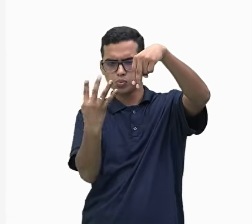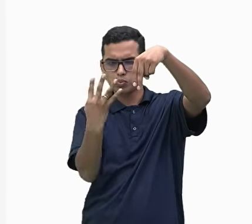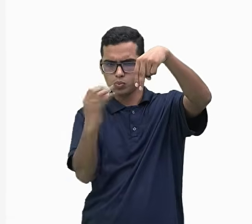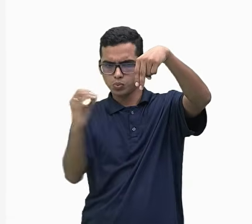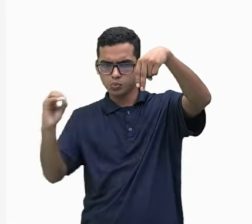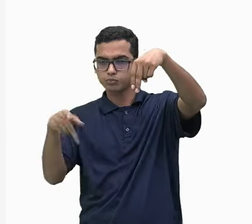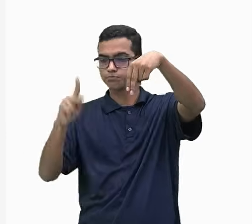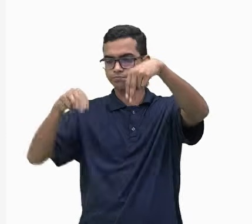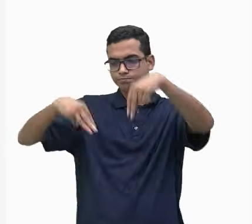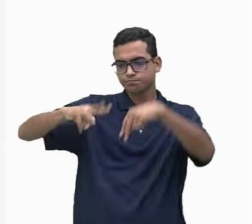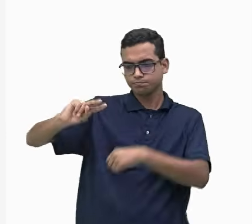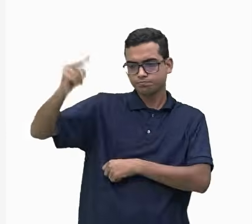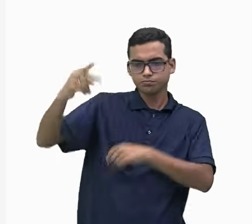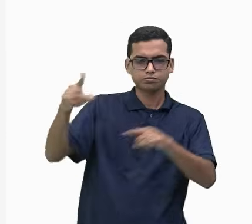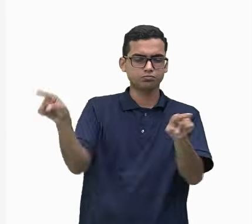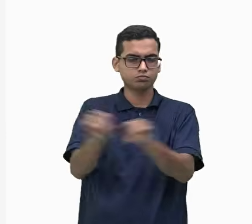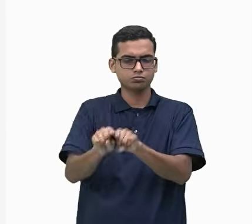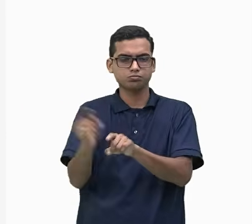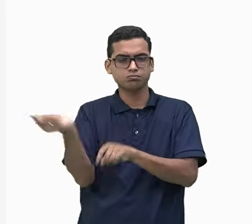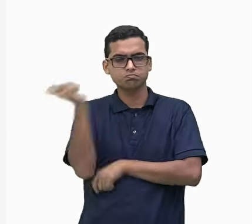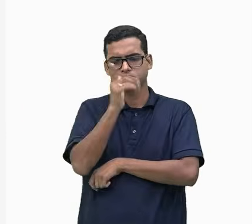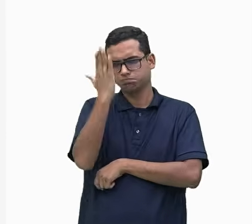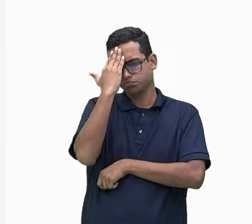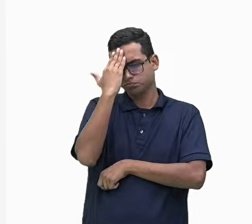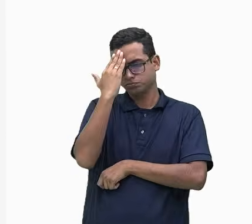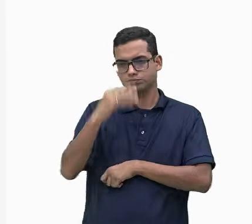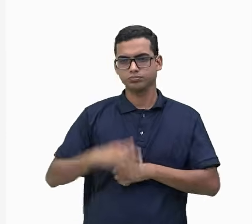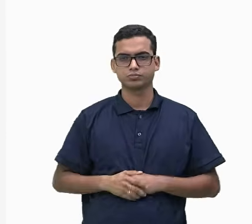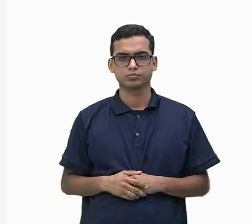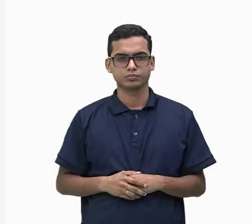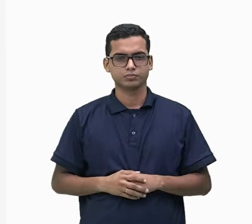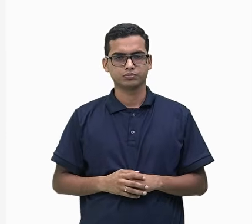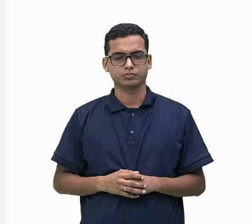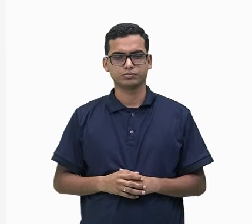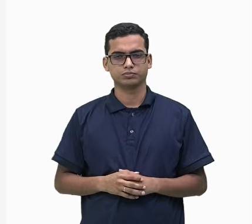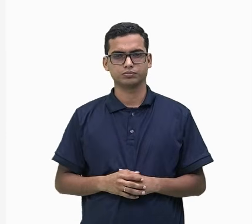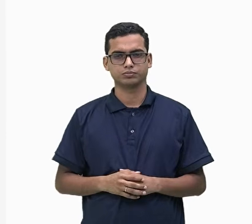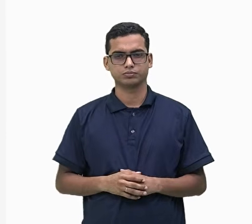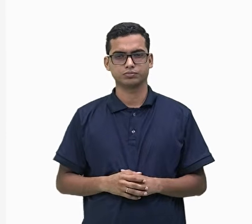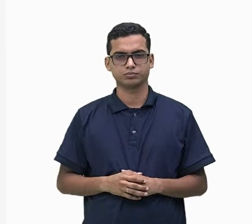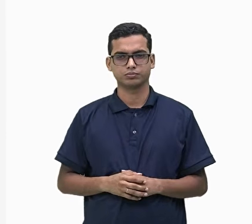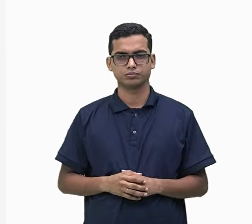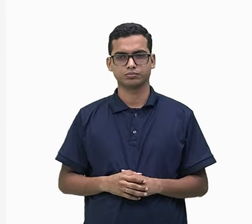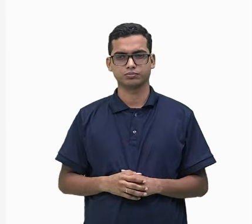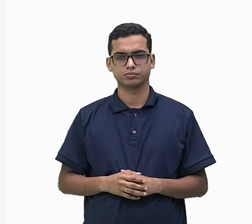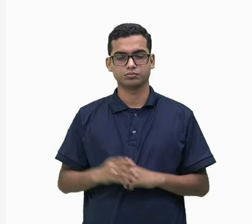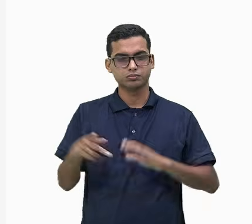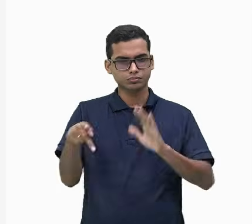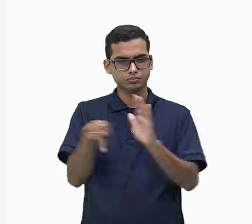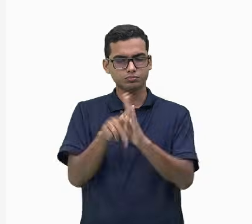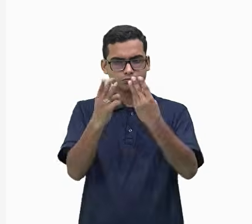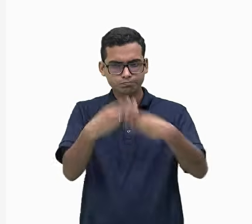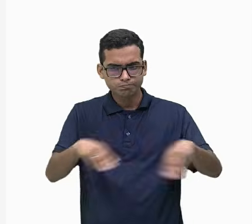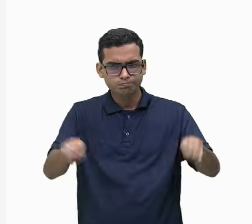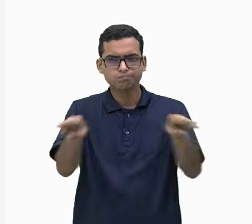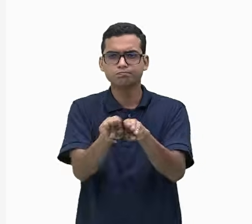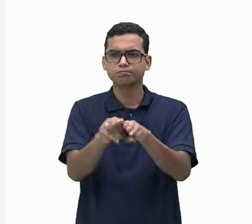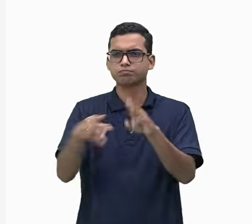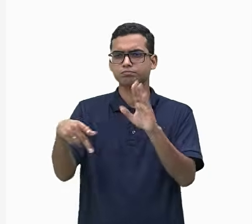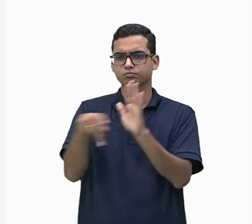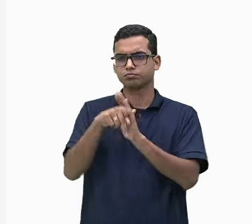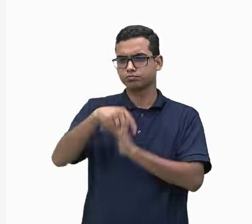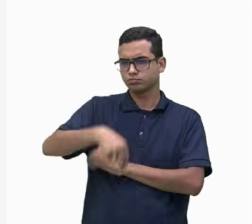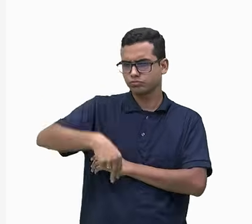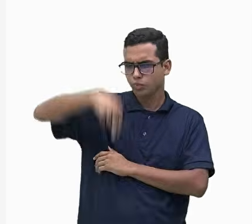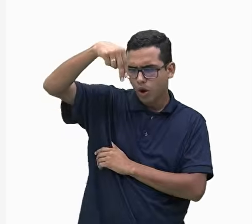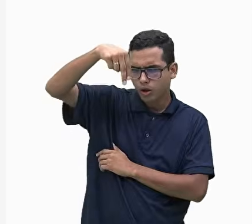geográfico com o polo magnético, tá? Então, lembrando, o polo magnético vai estar bem ali ao norte? Não,